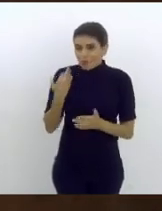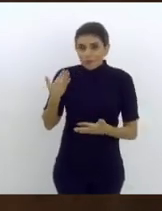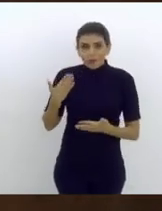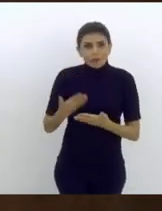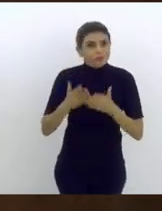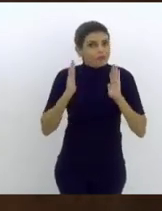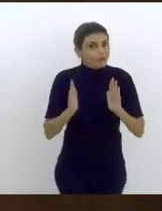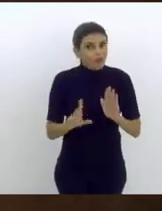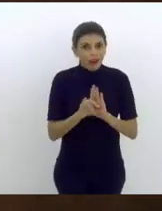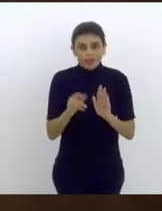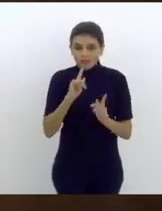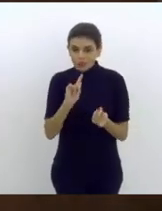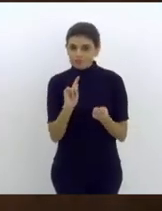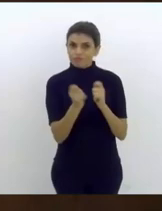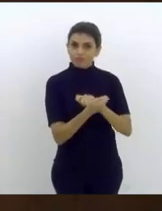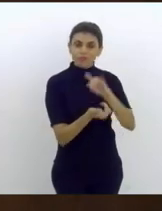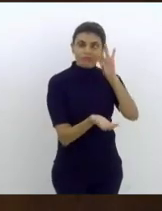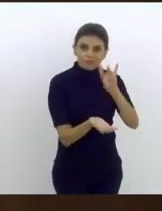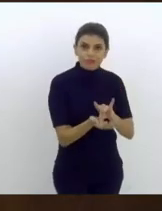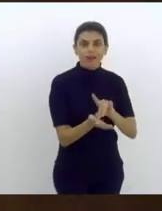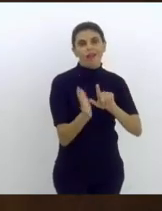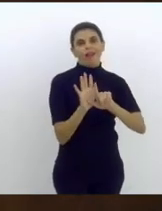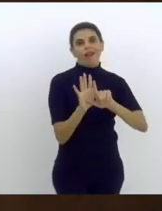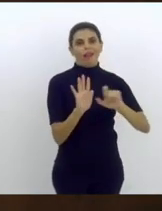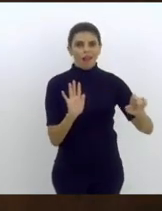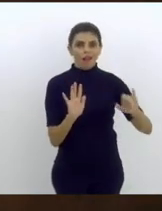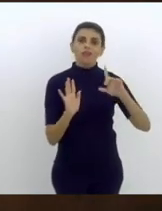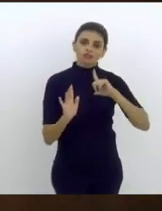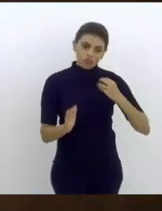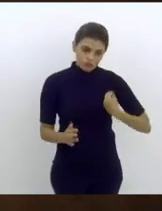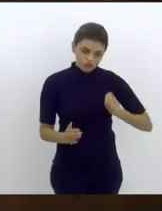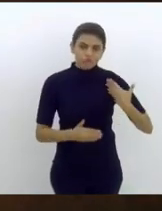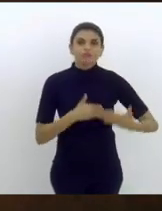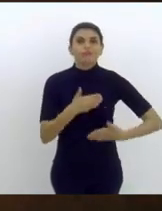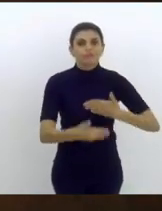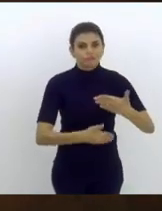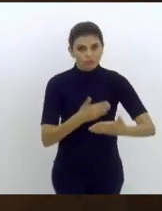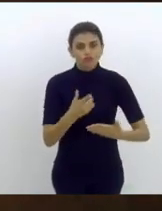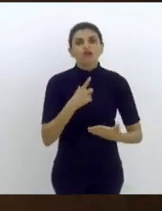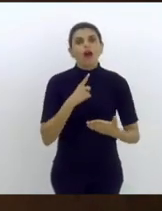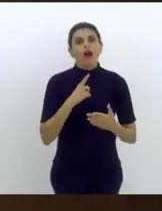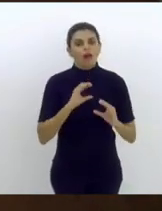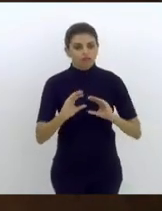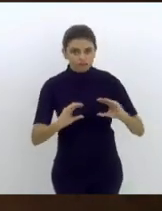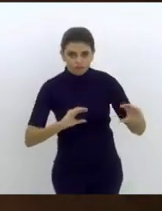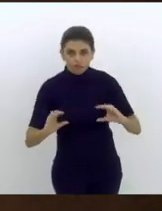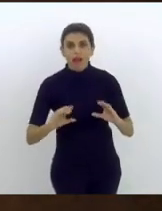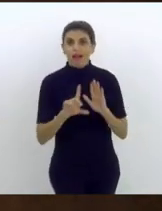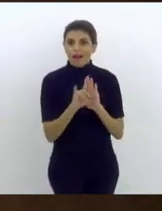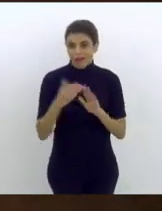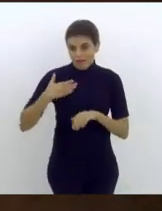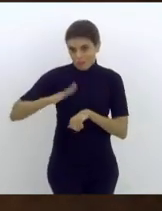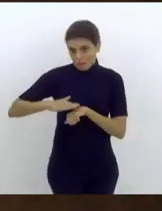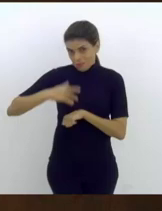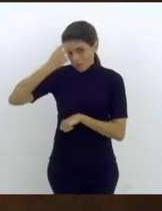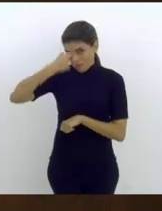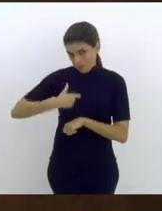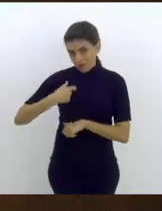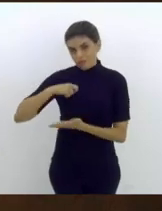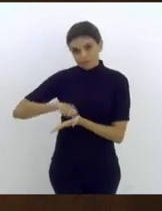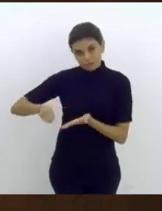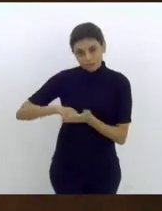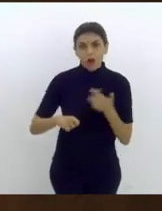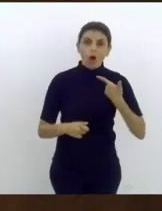foram convertidas em leio Ou seja já estão no nosso ordenamento uma lei de minha autoria e